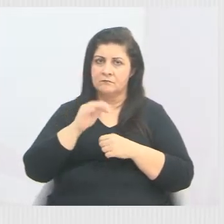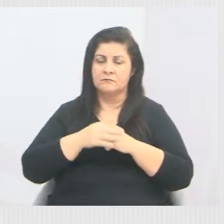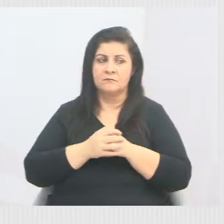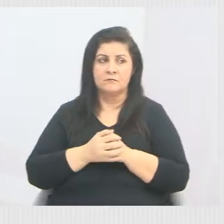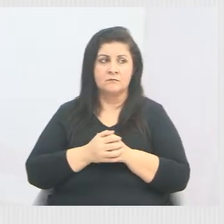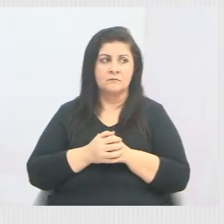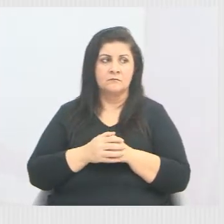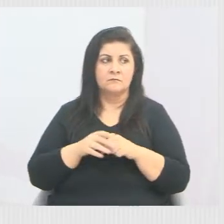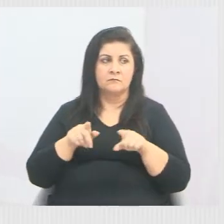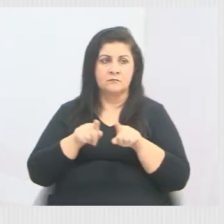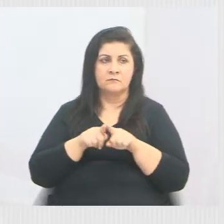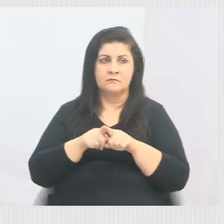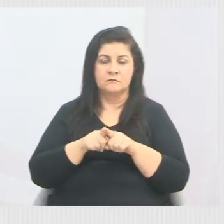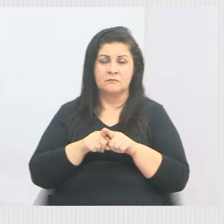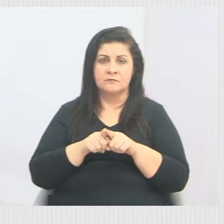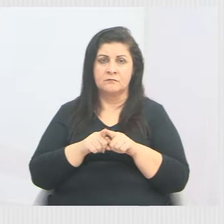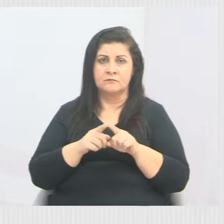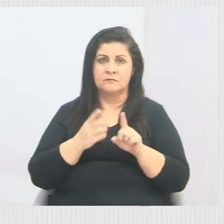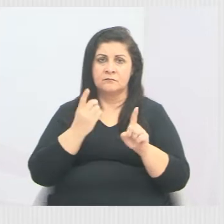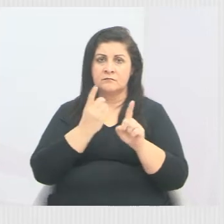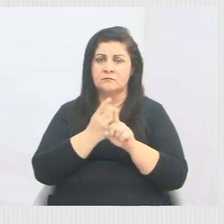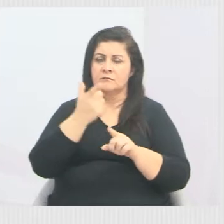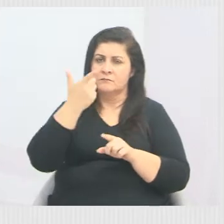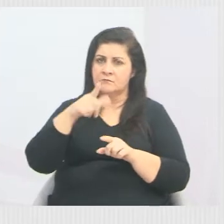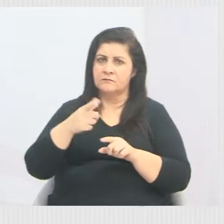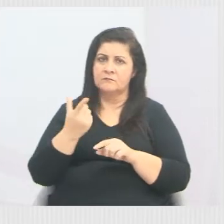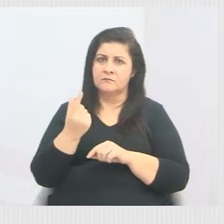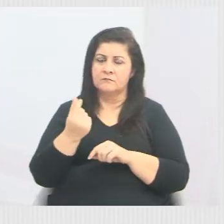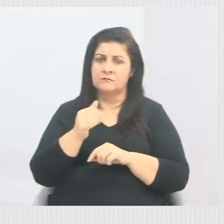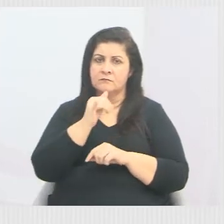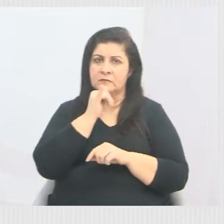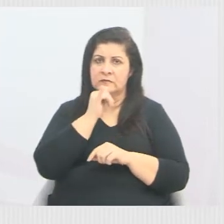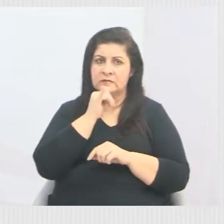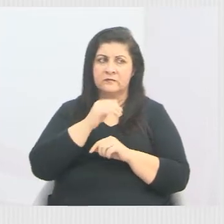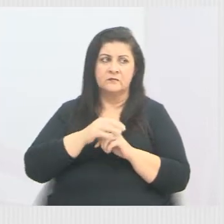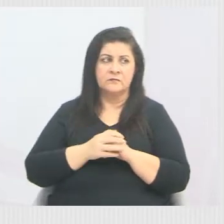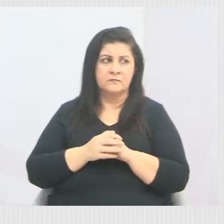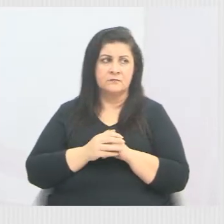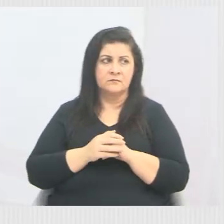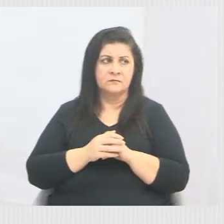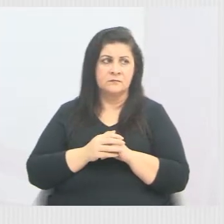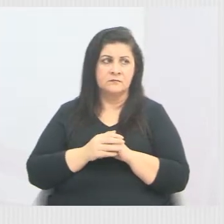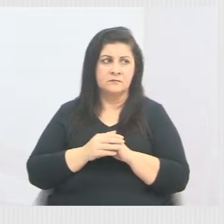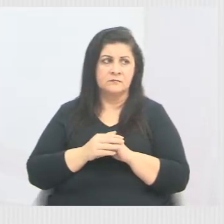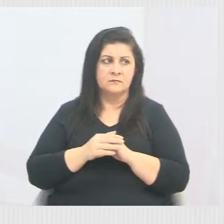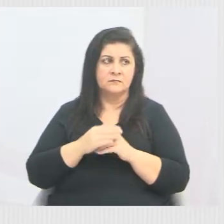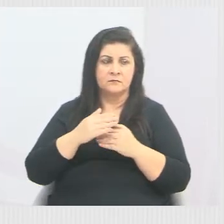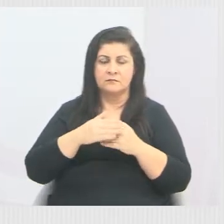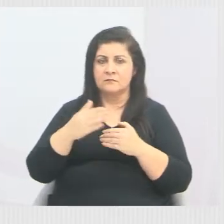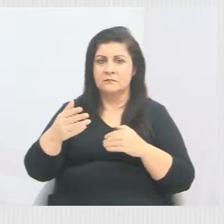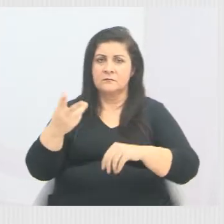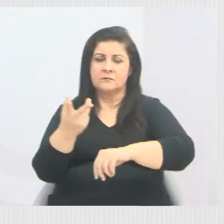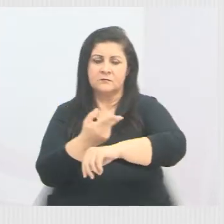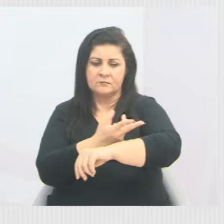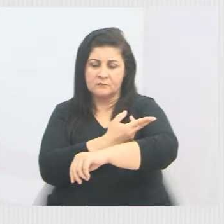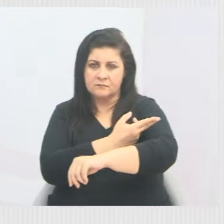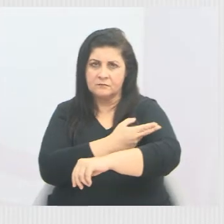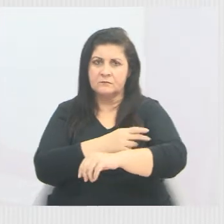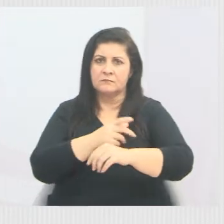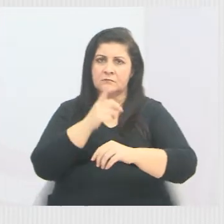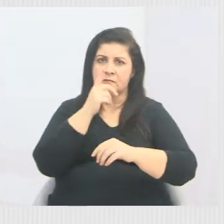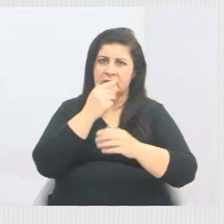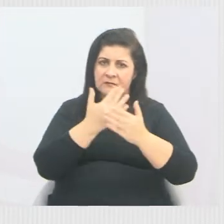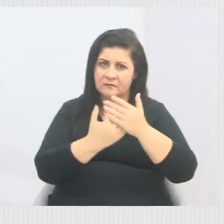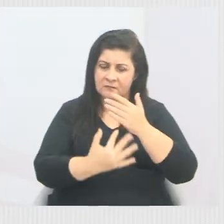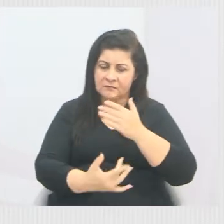Aqui também você pode encontrar outras receitas, né, por exemplo, como avança cidades, recapeamento e drenagem.